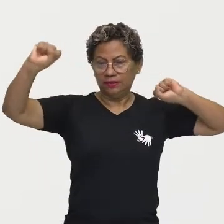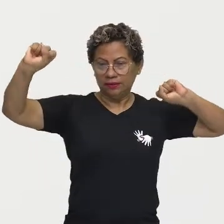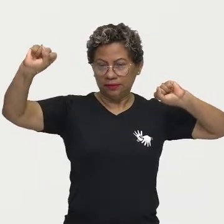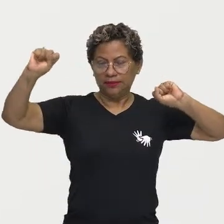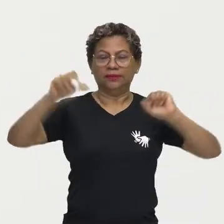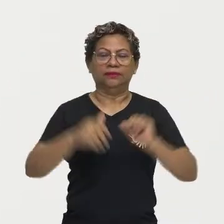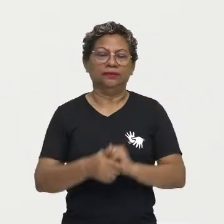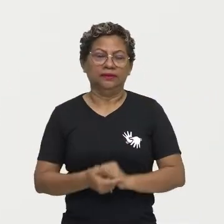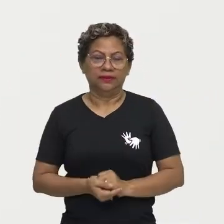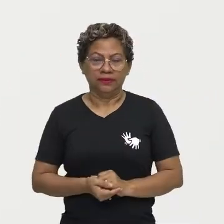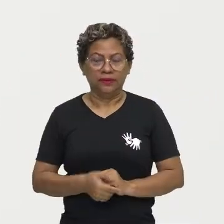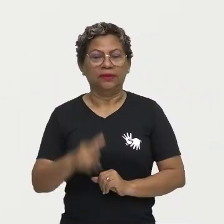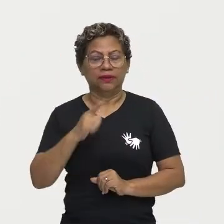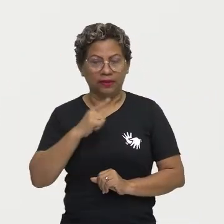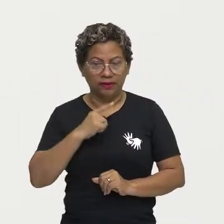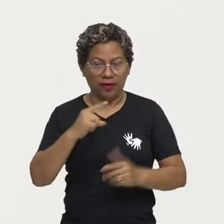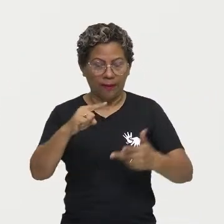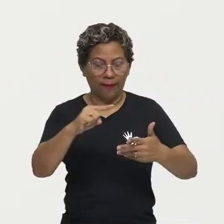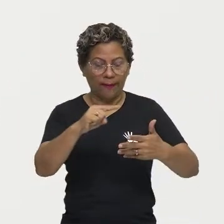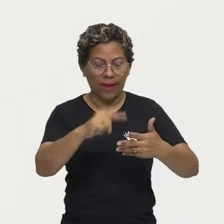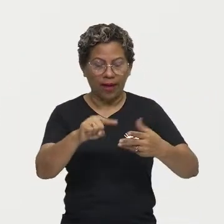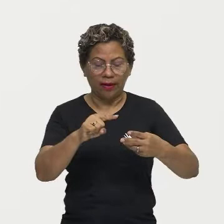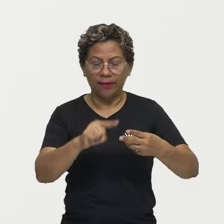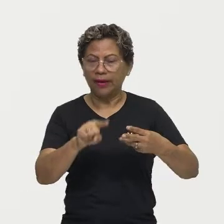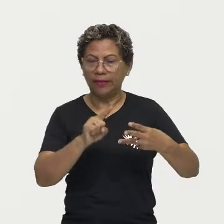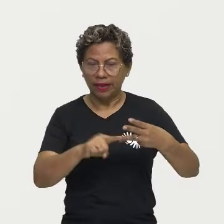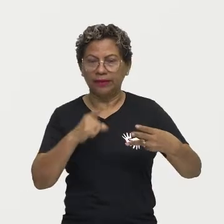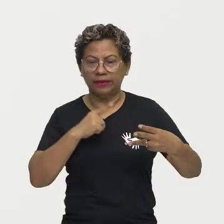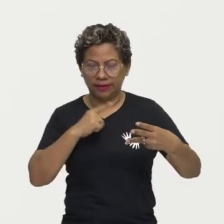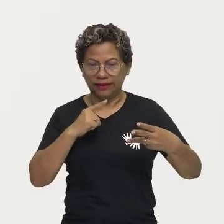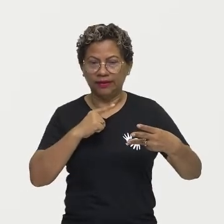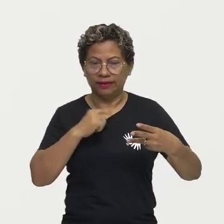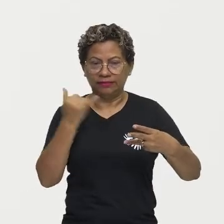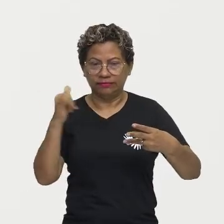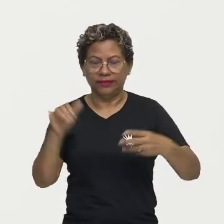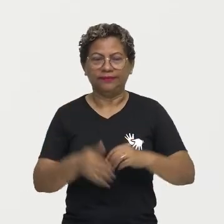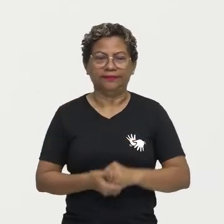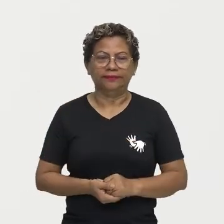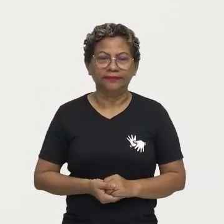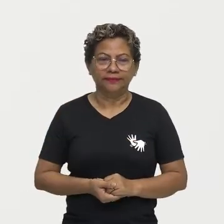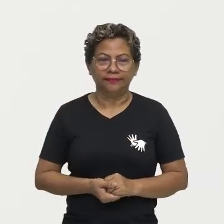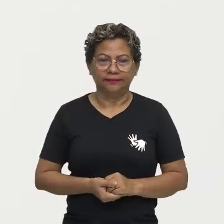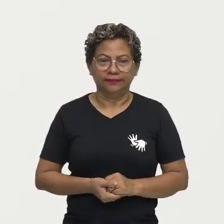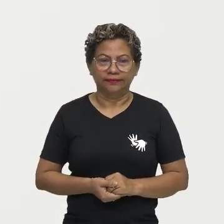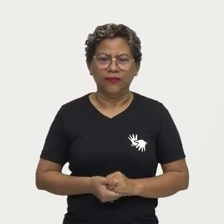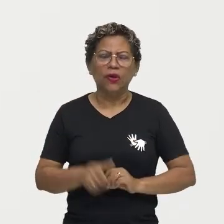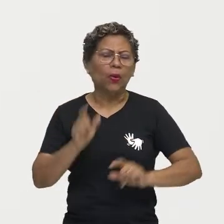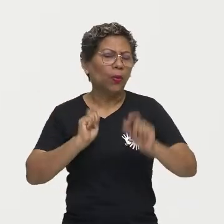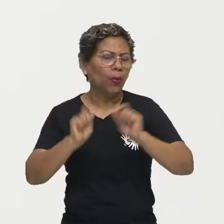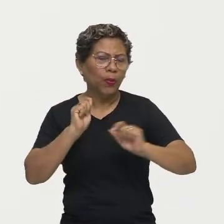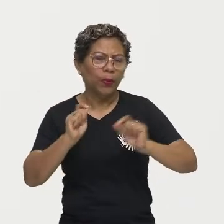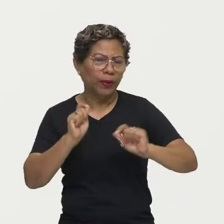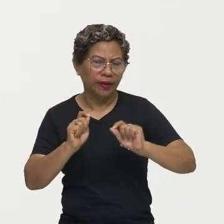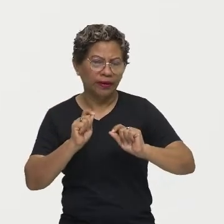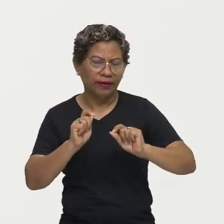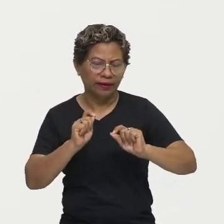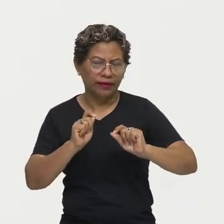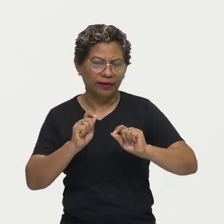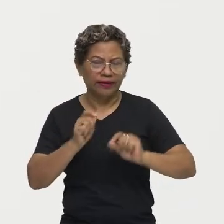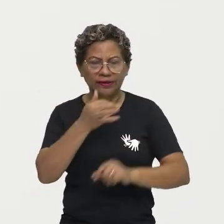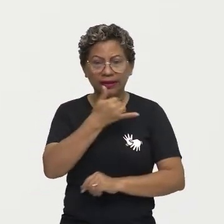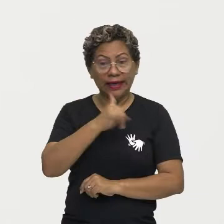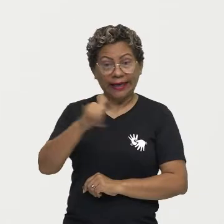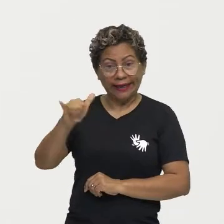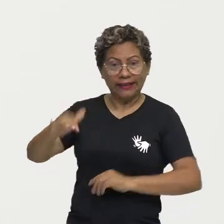cama, então tem energia nesses sistemas. Veja aqui, então, o que é uma dessas modalidades